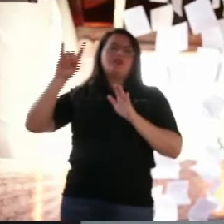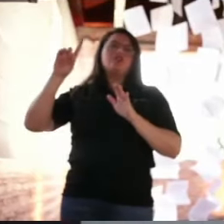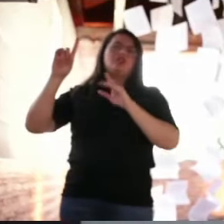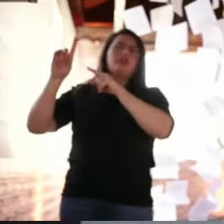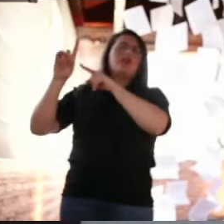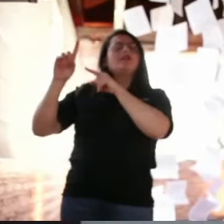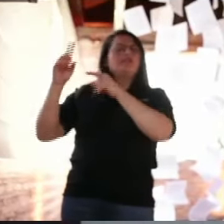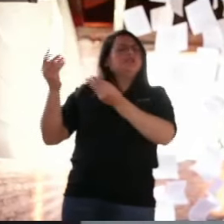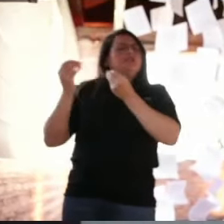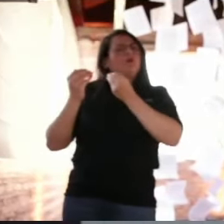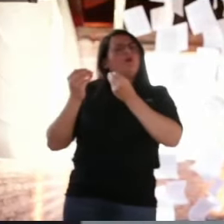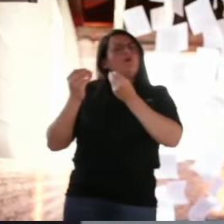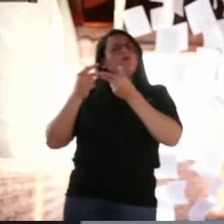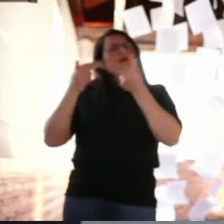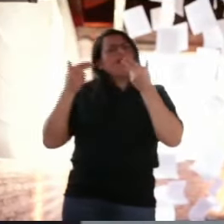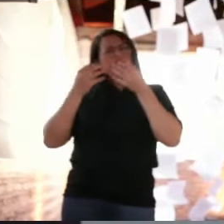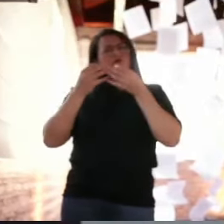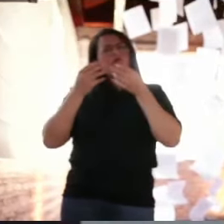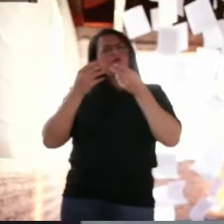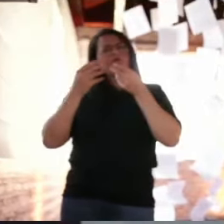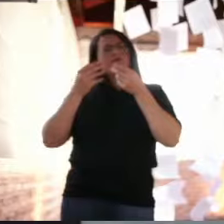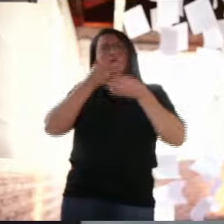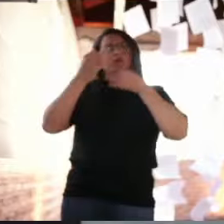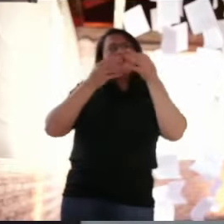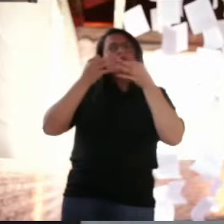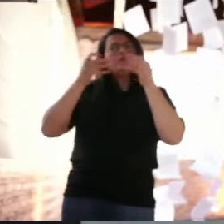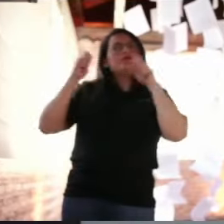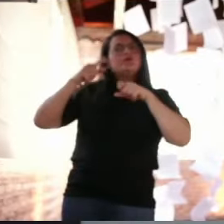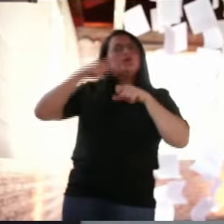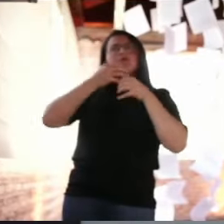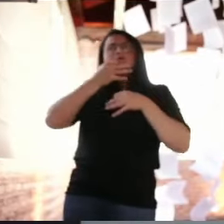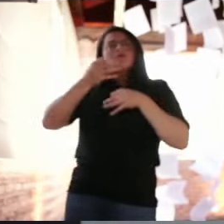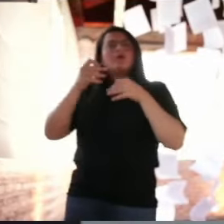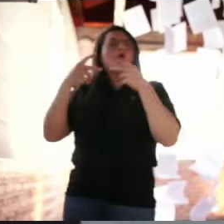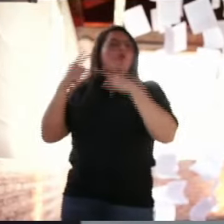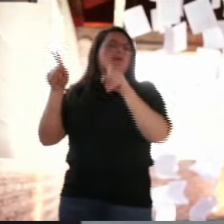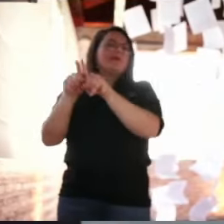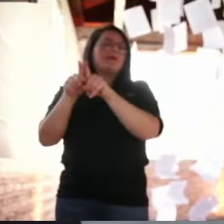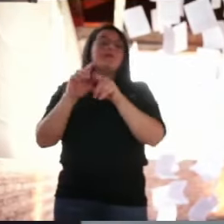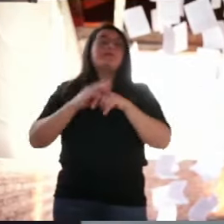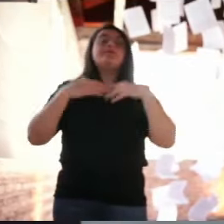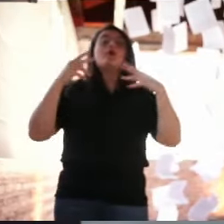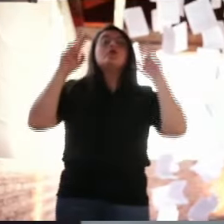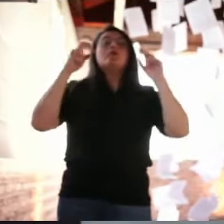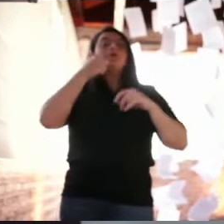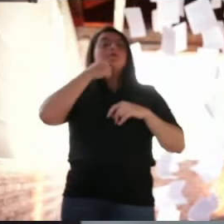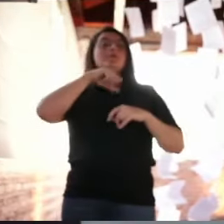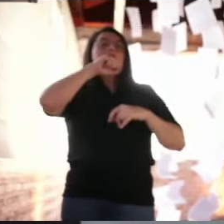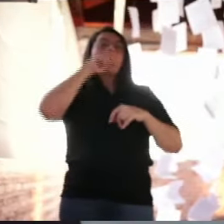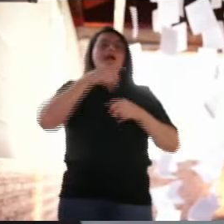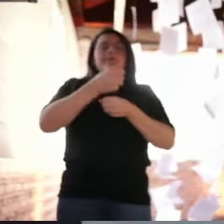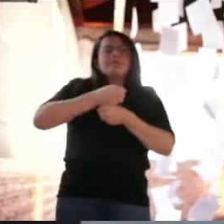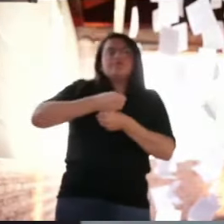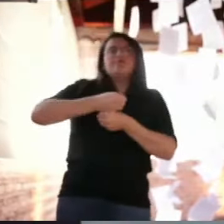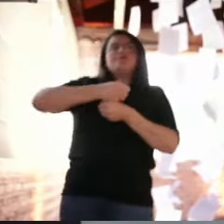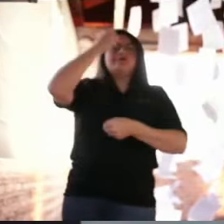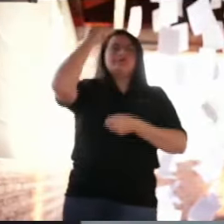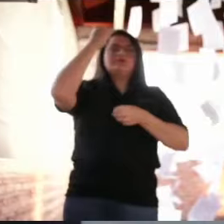maravilhosas até para poder criticá-lo Então esse significante materno ele é um guarda-chuva